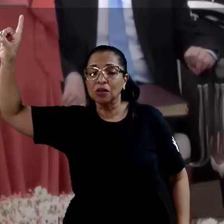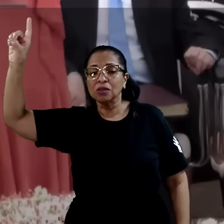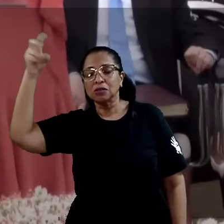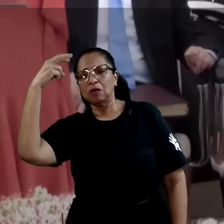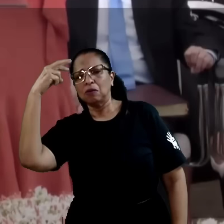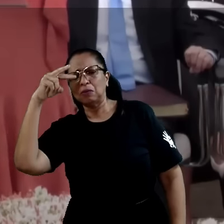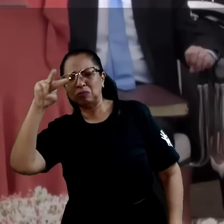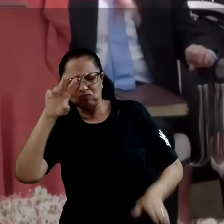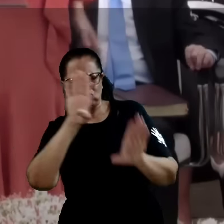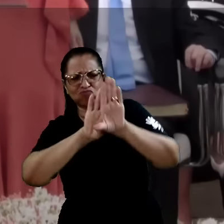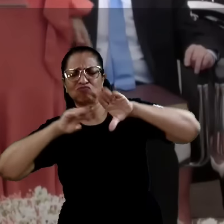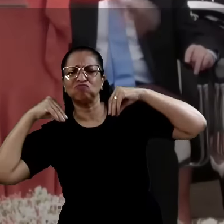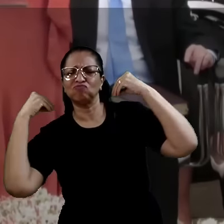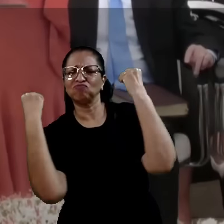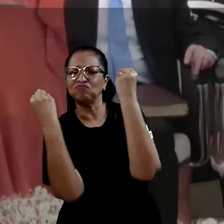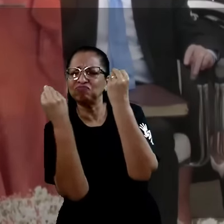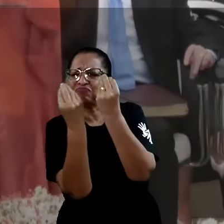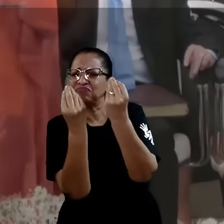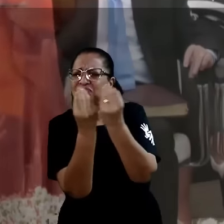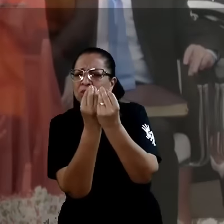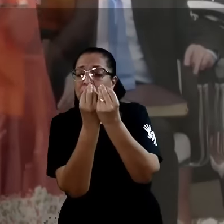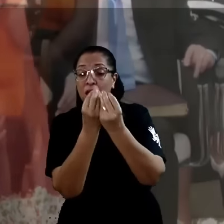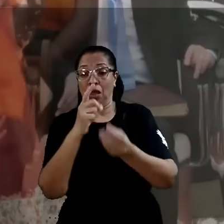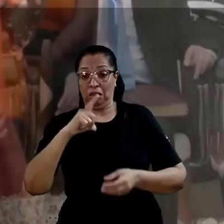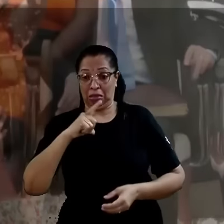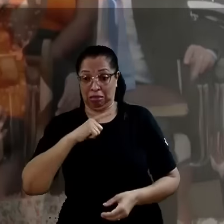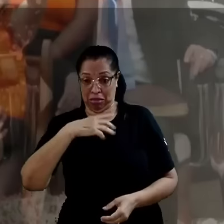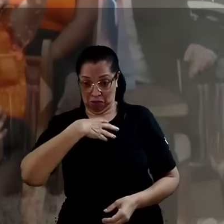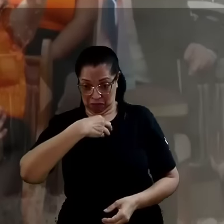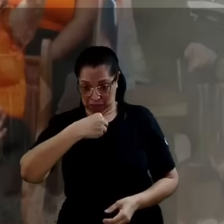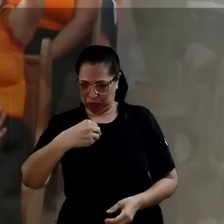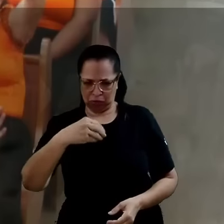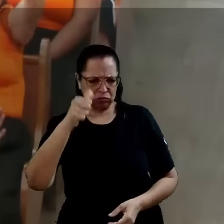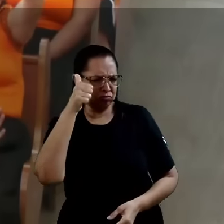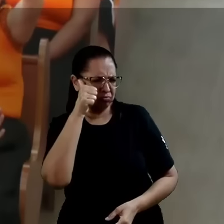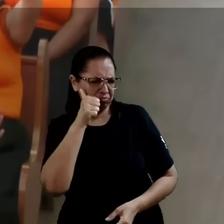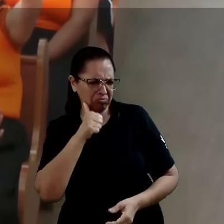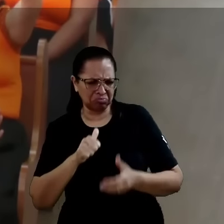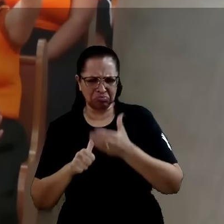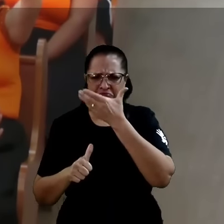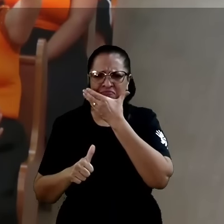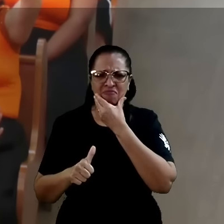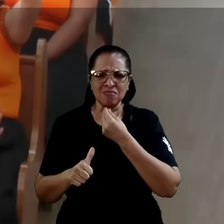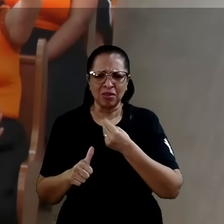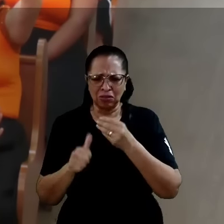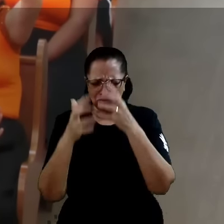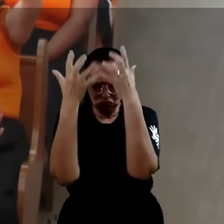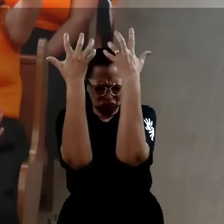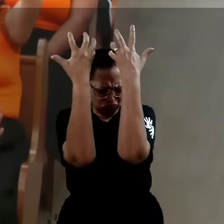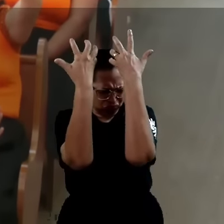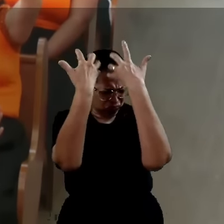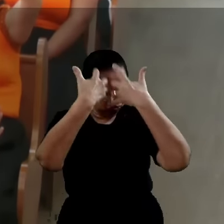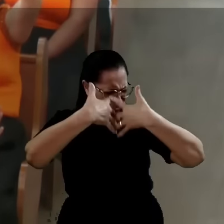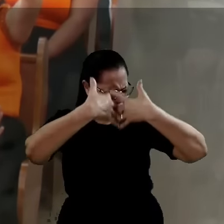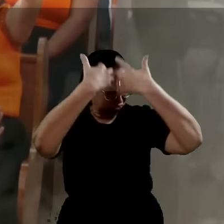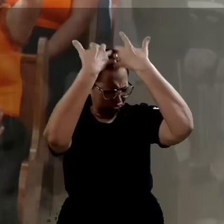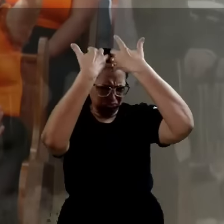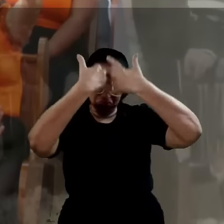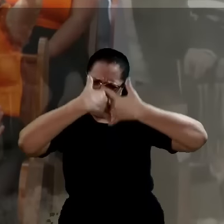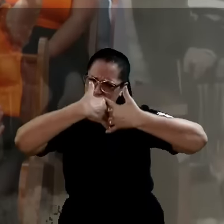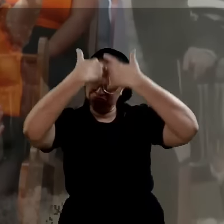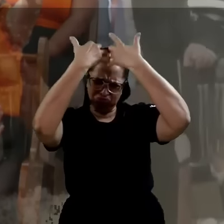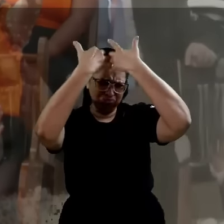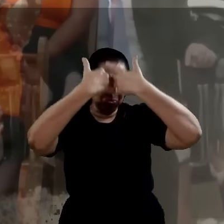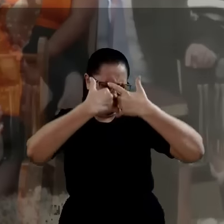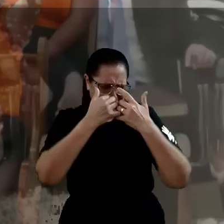esta perturbação de ordem mental psicológica ou espiritual por porque grande grande